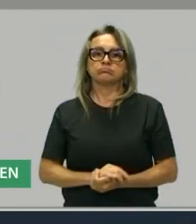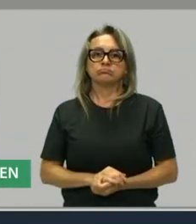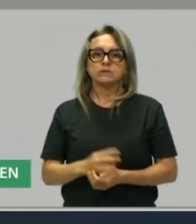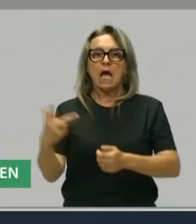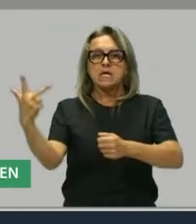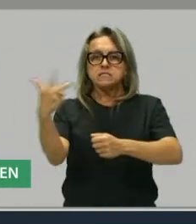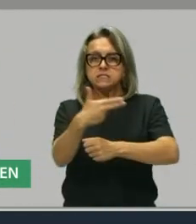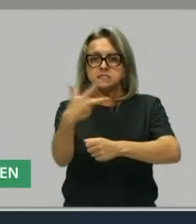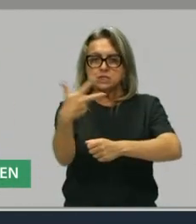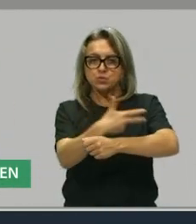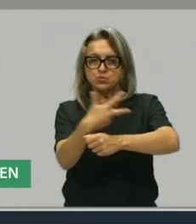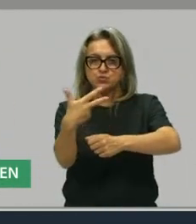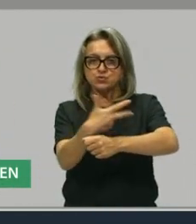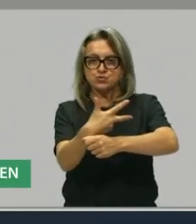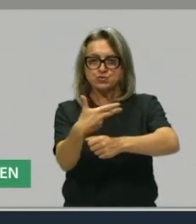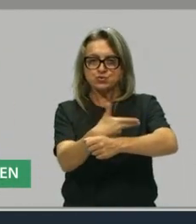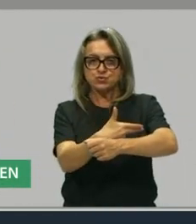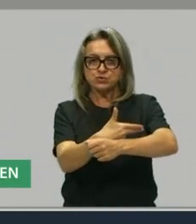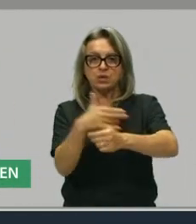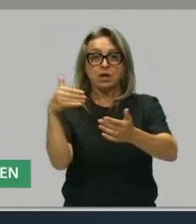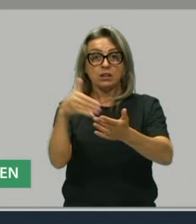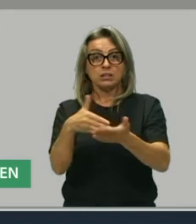Cirurgia, fizemos até aqui